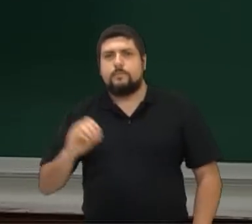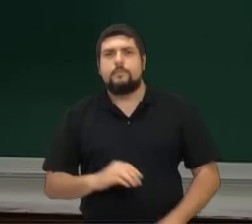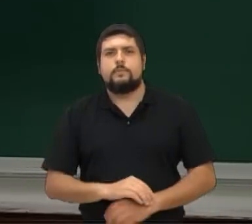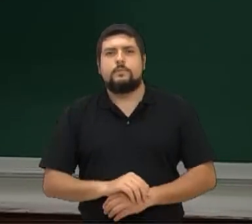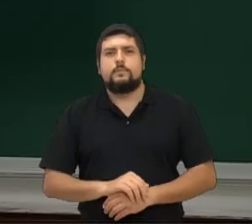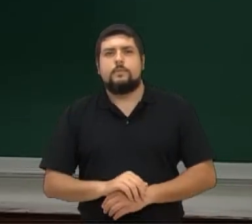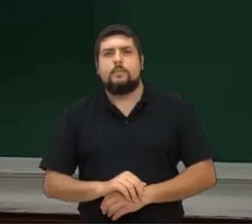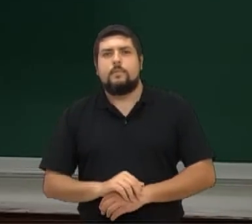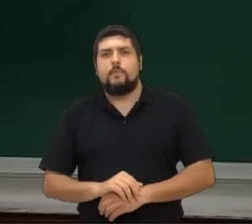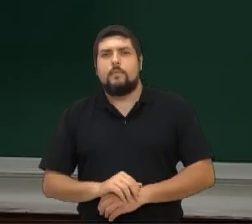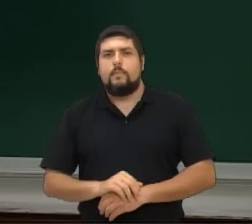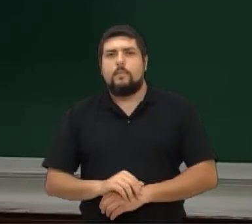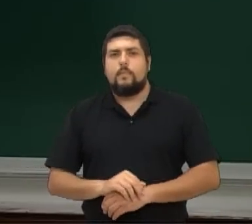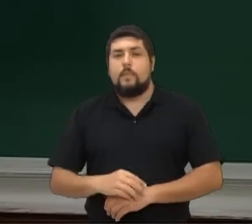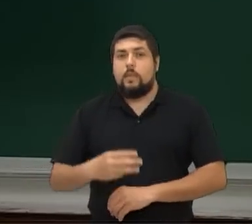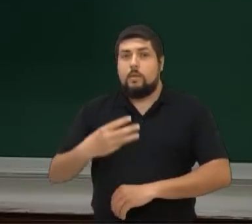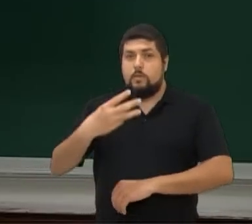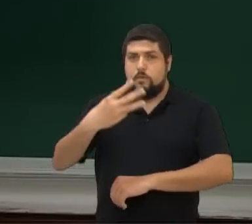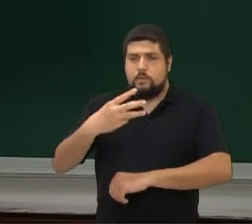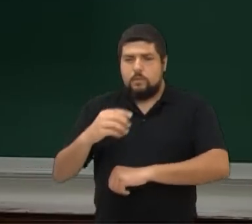ângulo, então, o ângulo